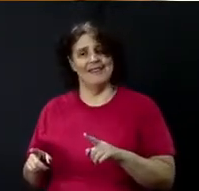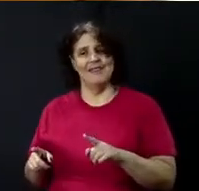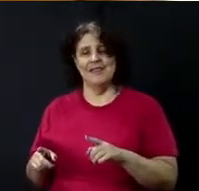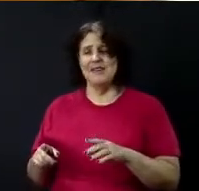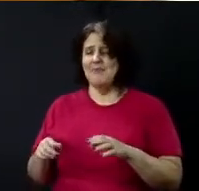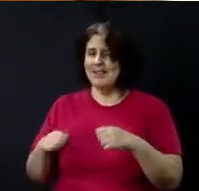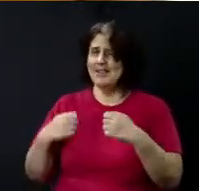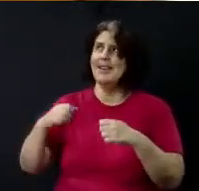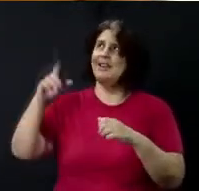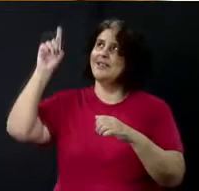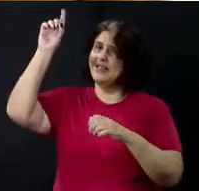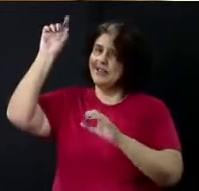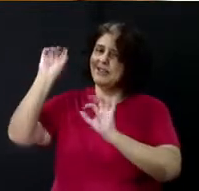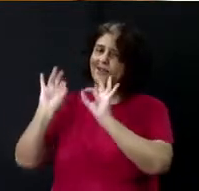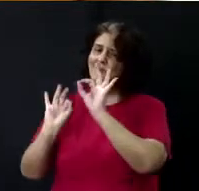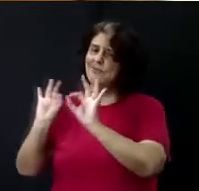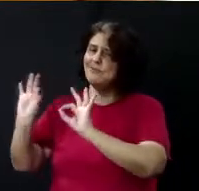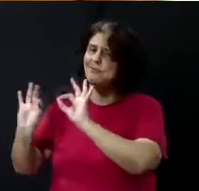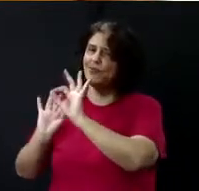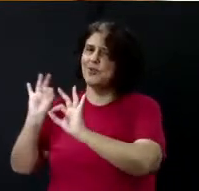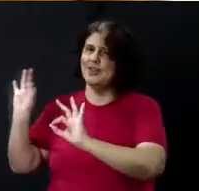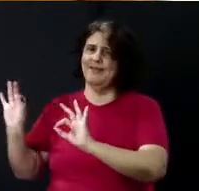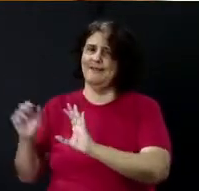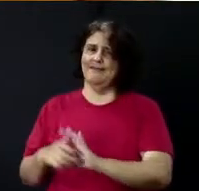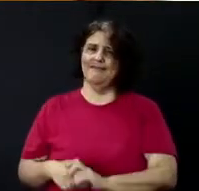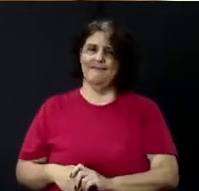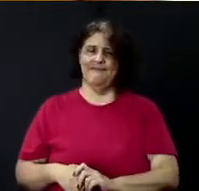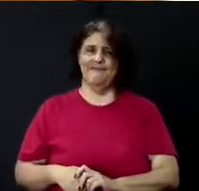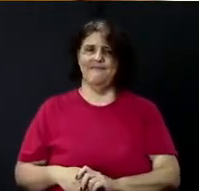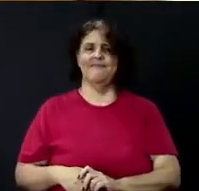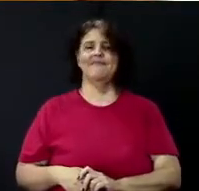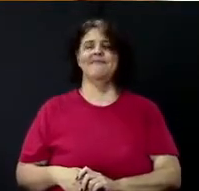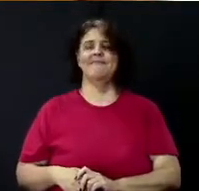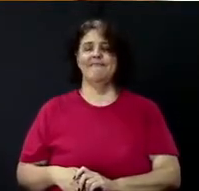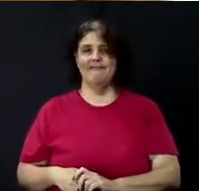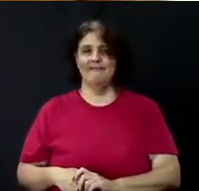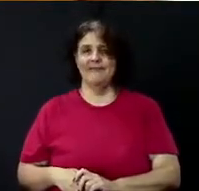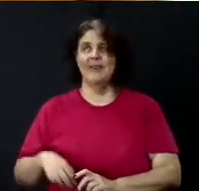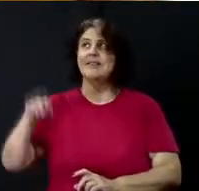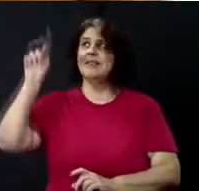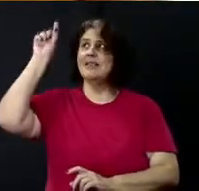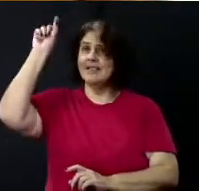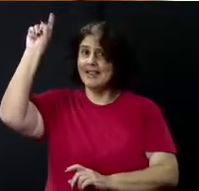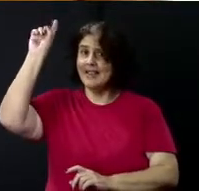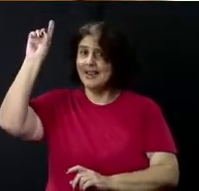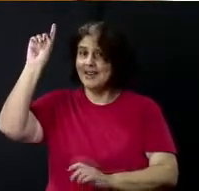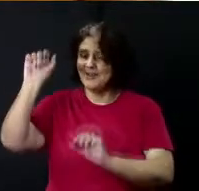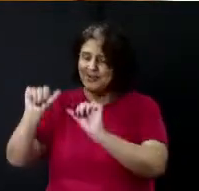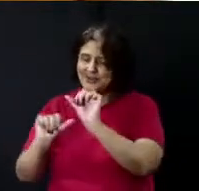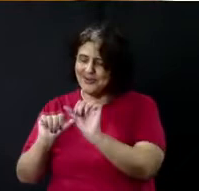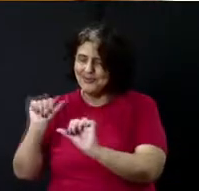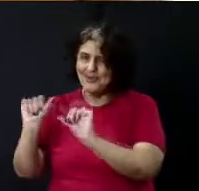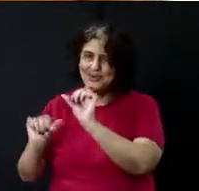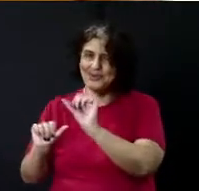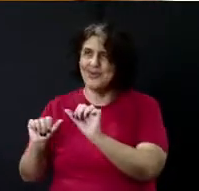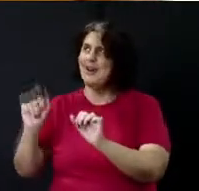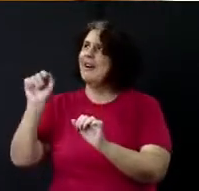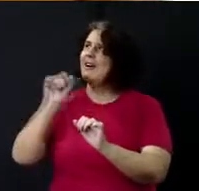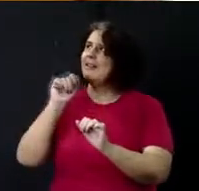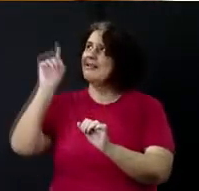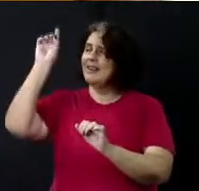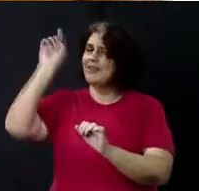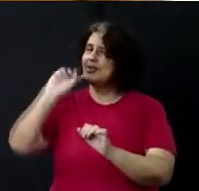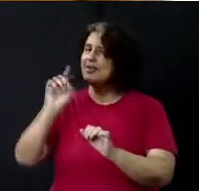não tem é força para se levantar. É que Deus ainda não lhe deu a luz, Deus ainda não lhe